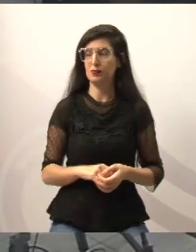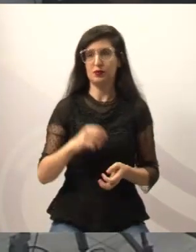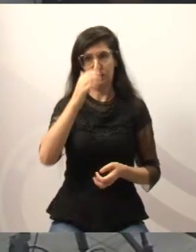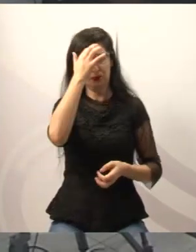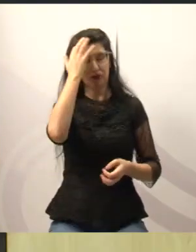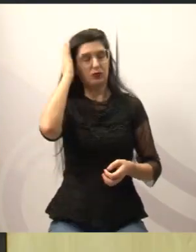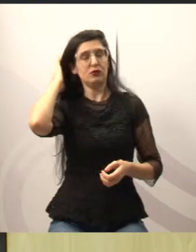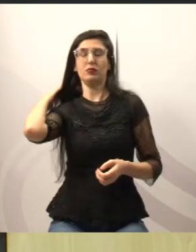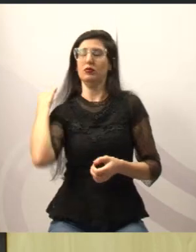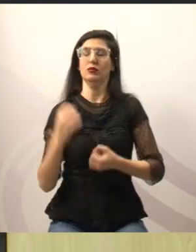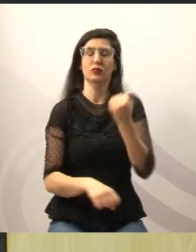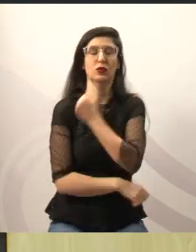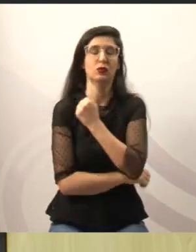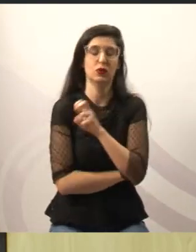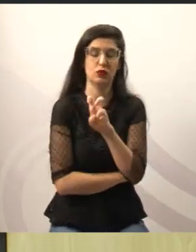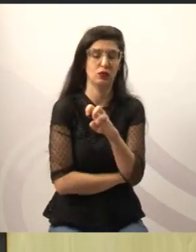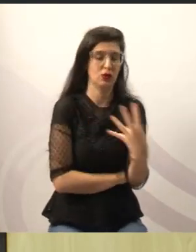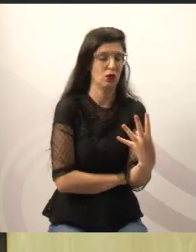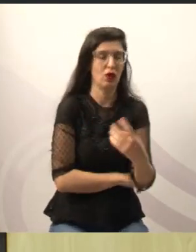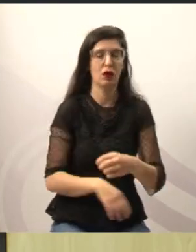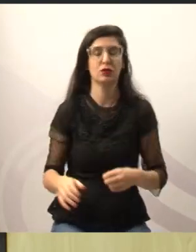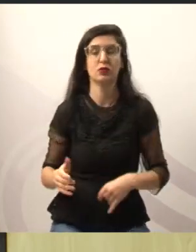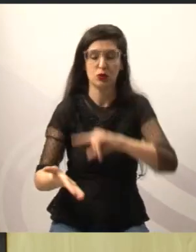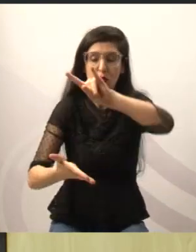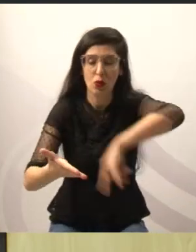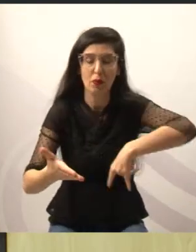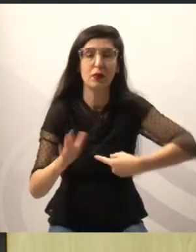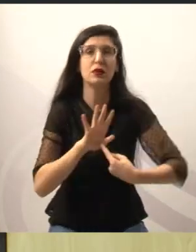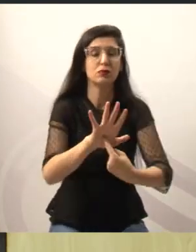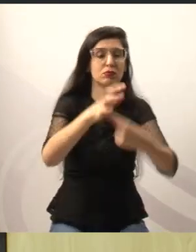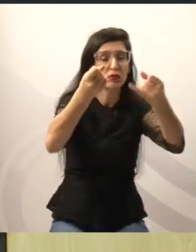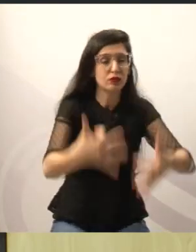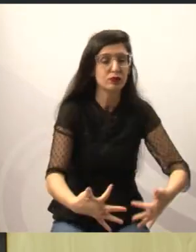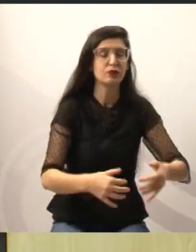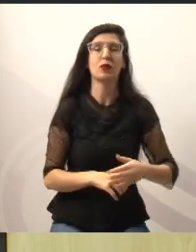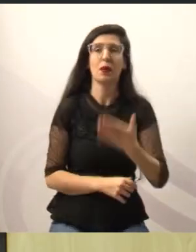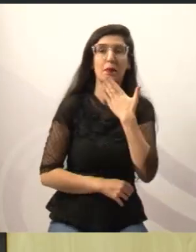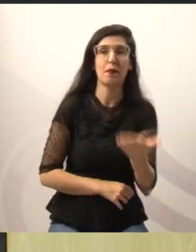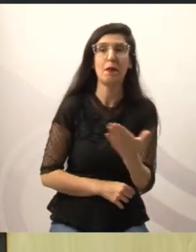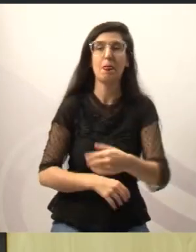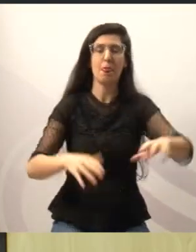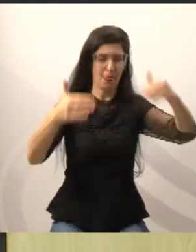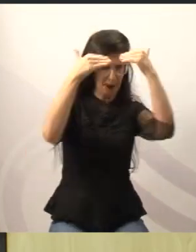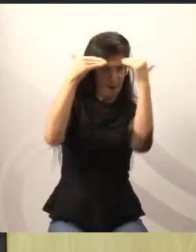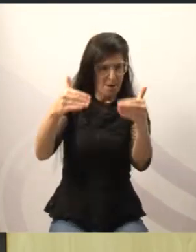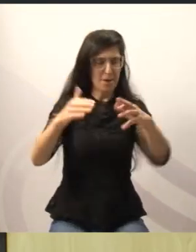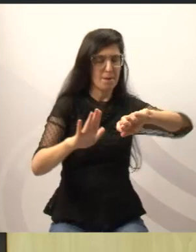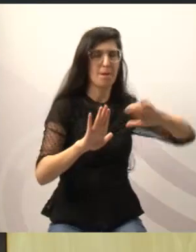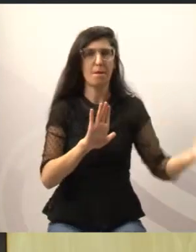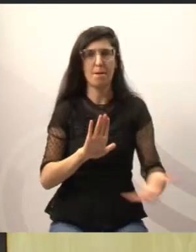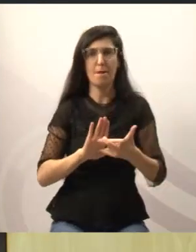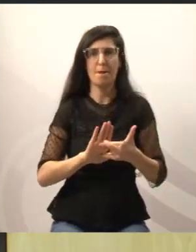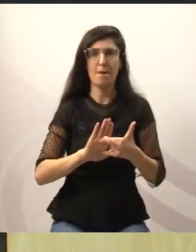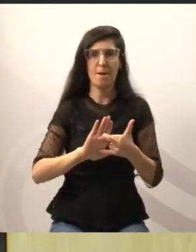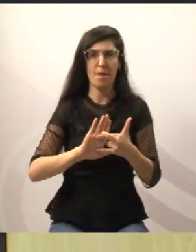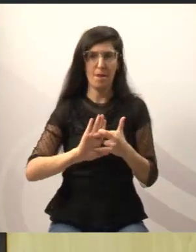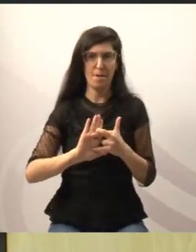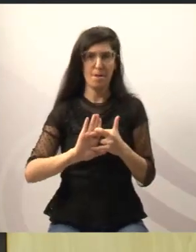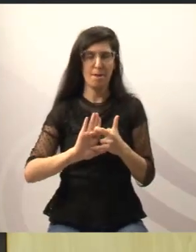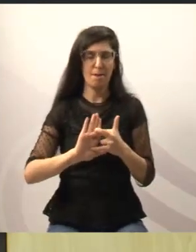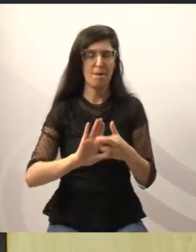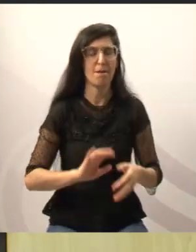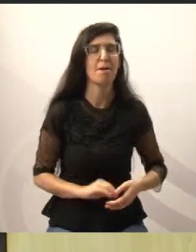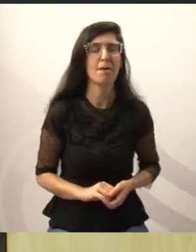Pedido de informação número 54. Requeremos ao excelentíssimo senhor presidente desta Casa, ouvido e aprovado pela Igreja Plenário, cumpridas as